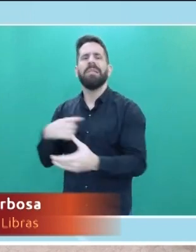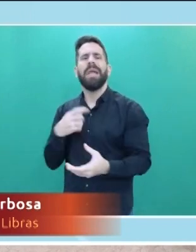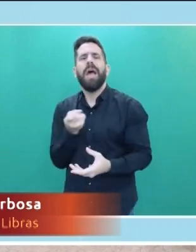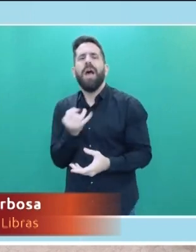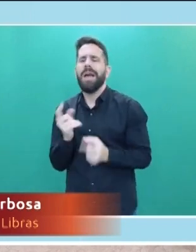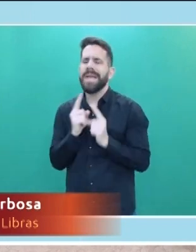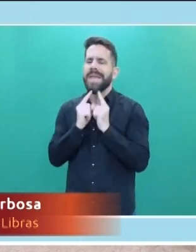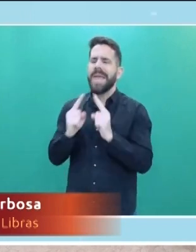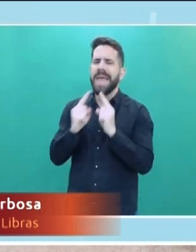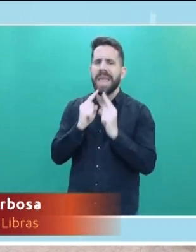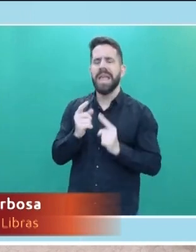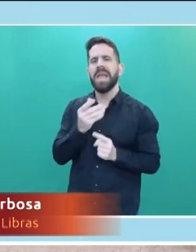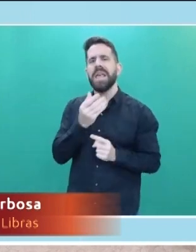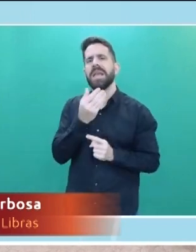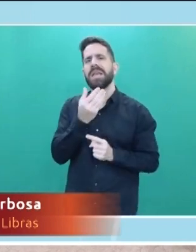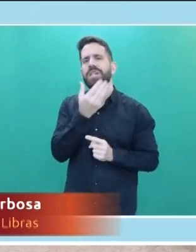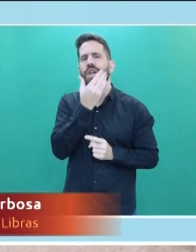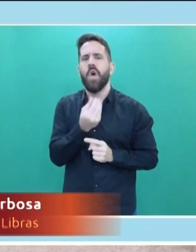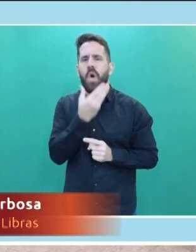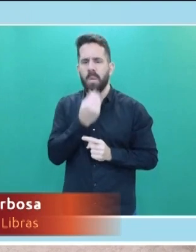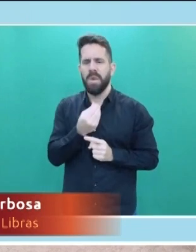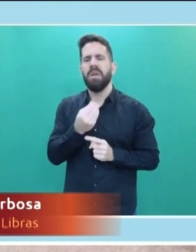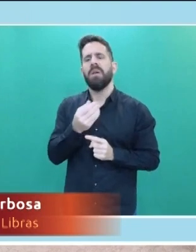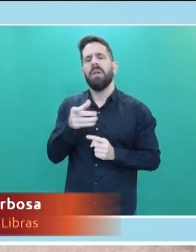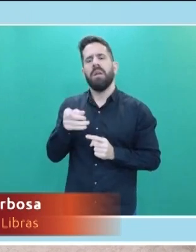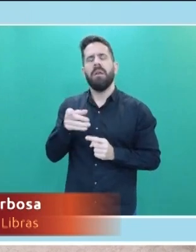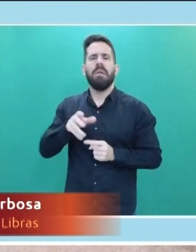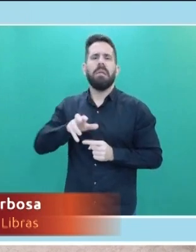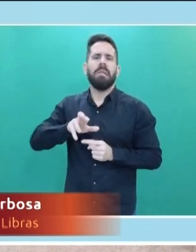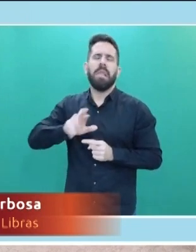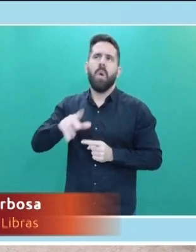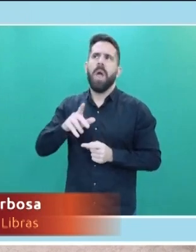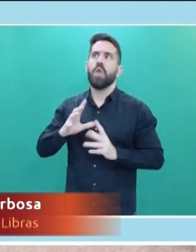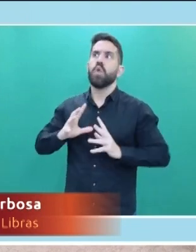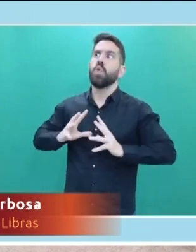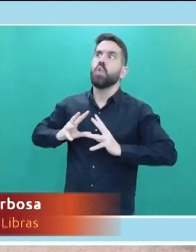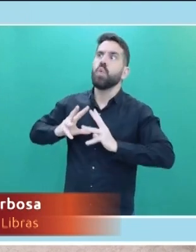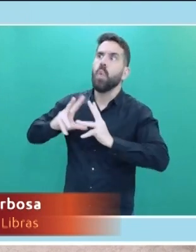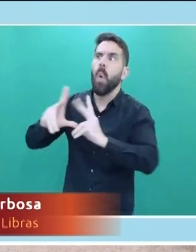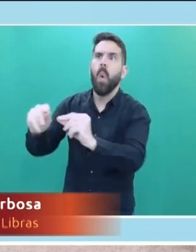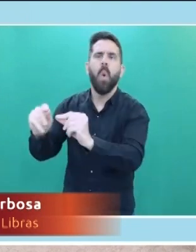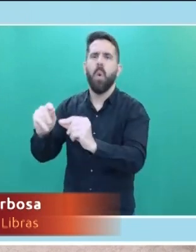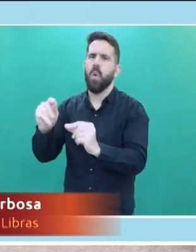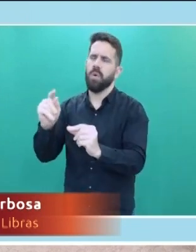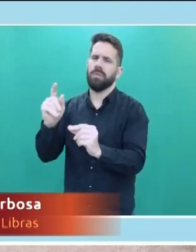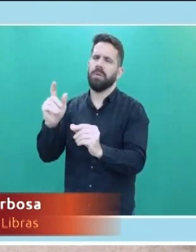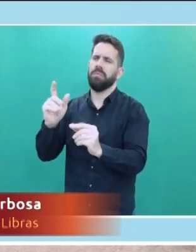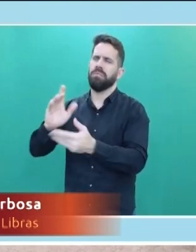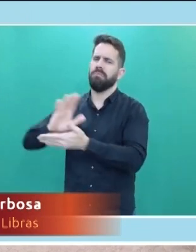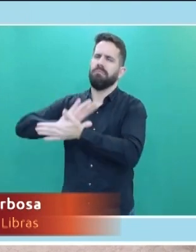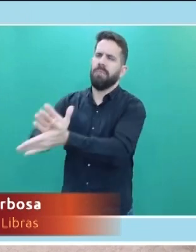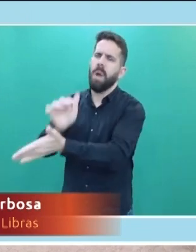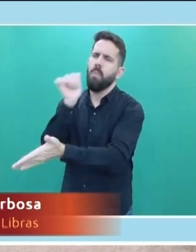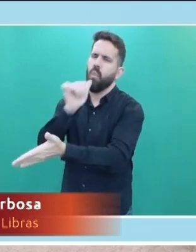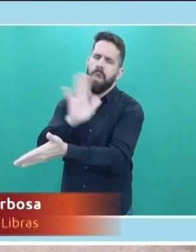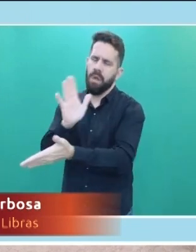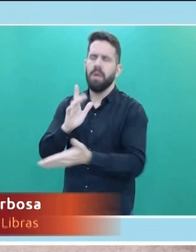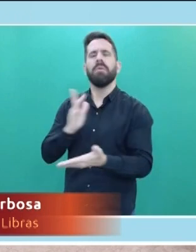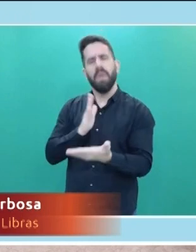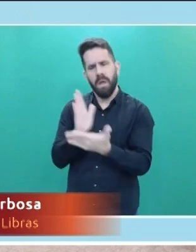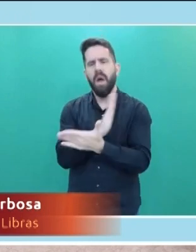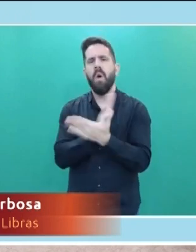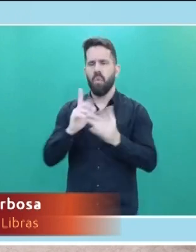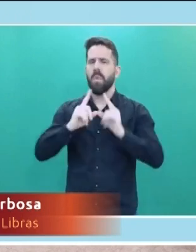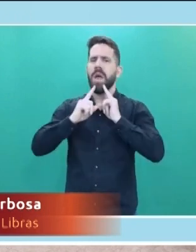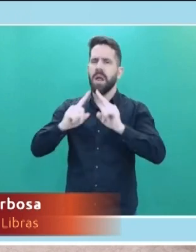até legítimas, né? Não são todas queixas que são exatamente misoginia extrema. Tem queixas realmente legítimas que